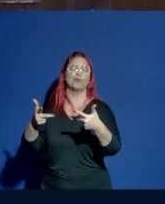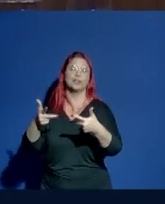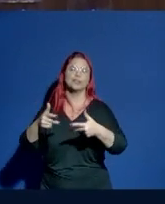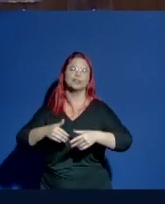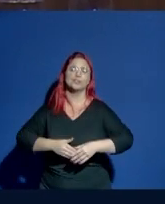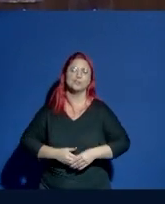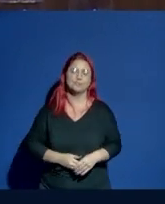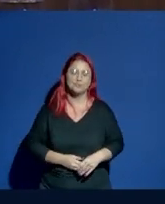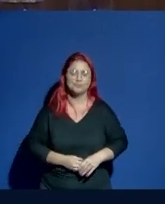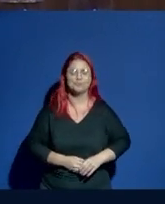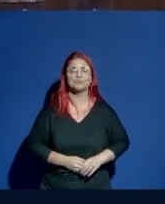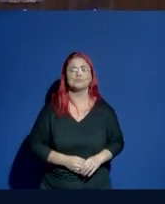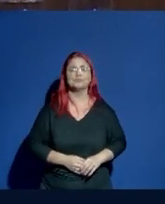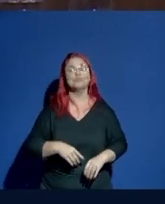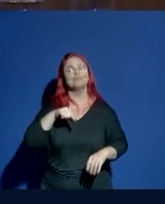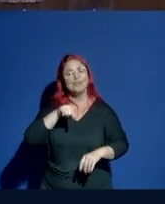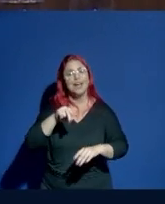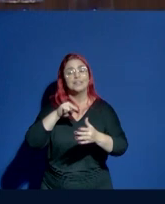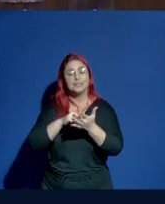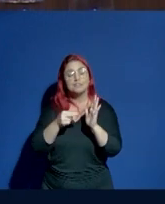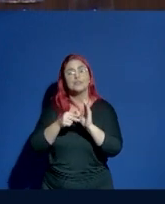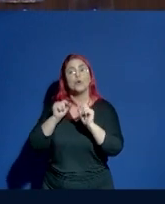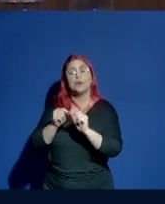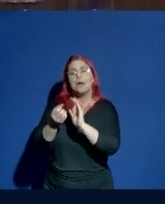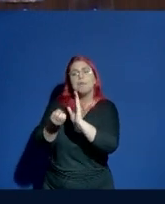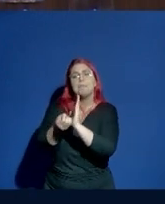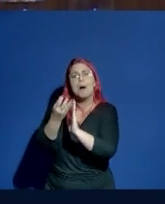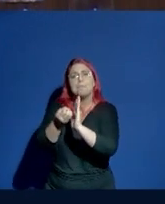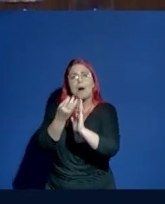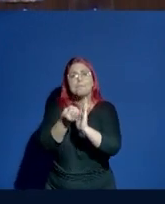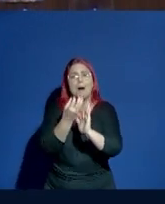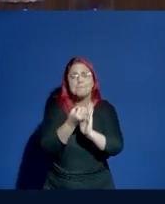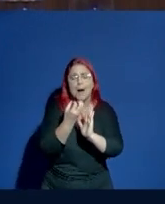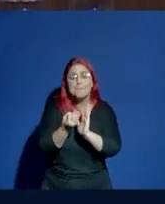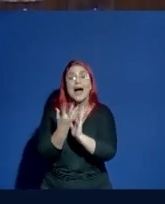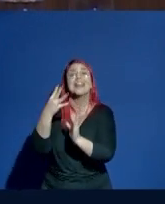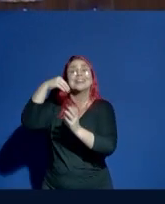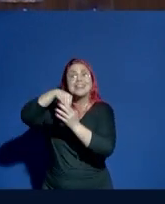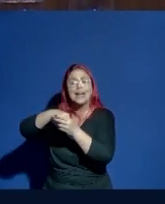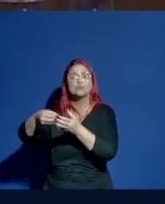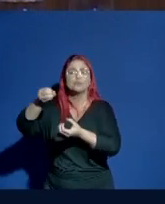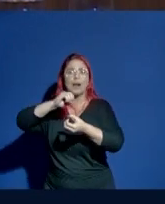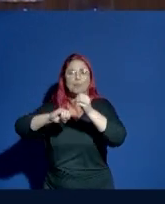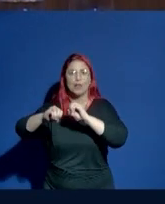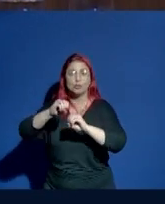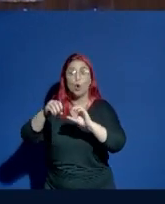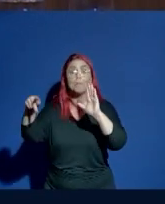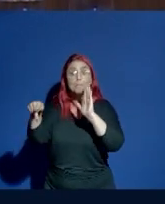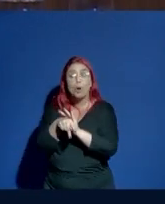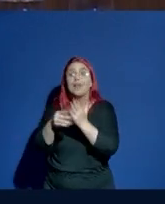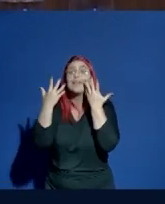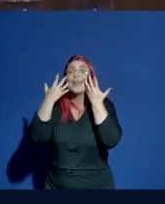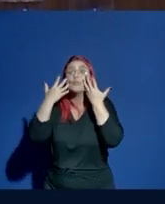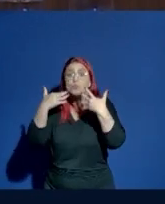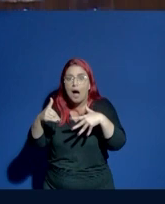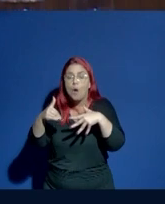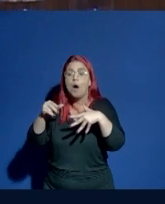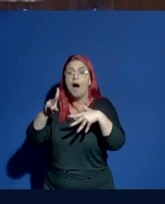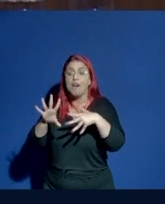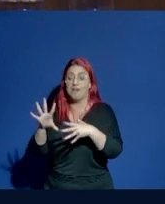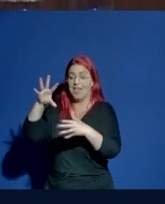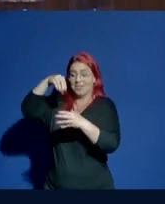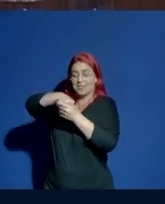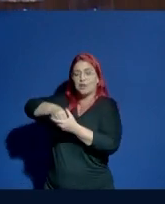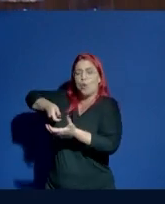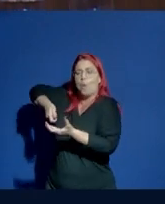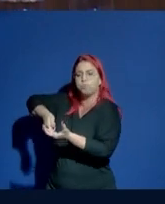Ele é replicado em laboratórios, em biofábricas, que depois o produtor vai colocar no pulverizador e